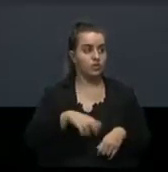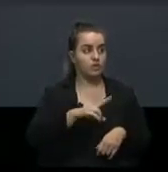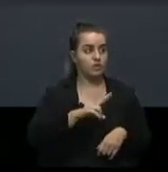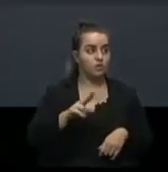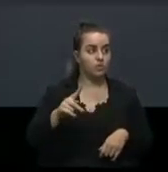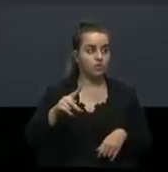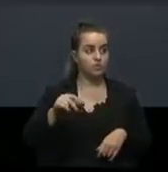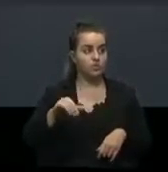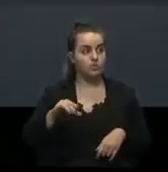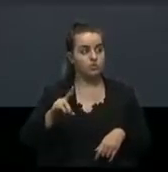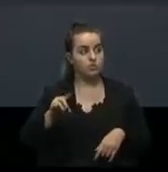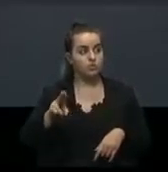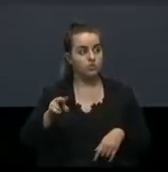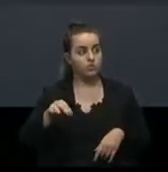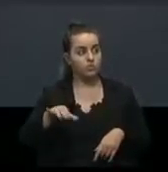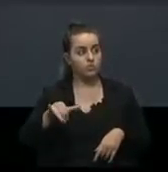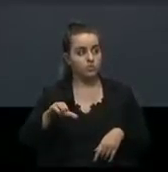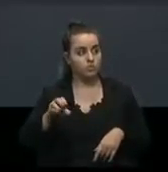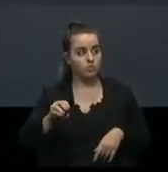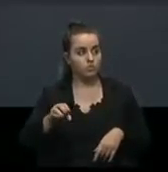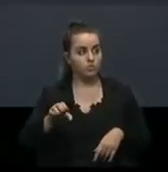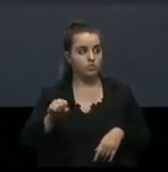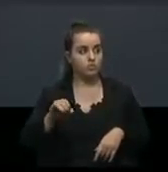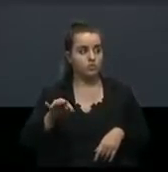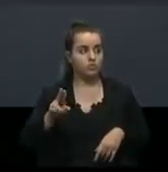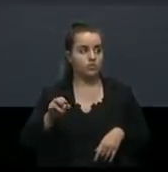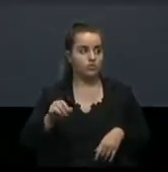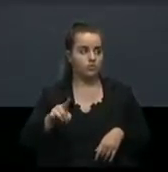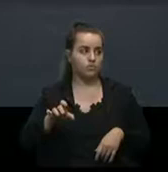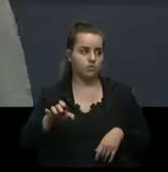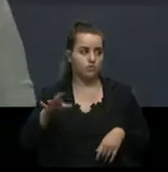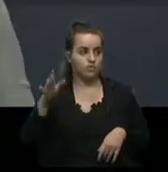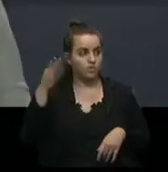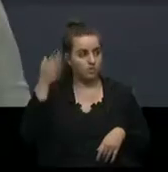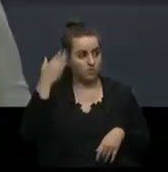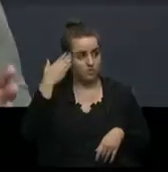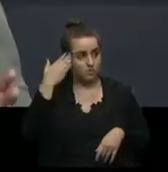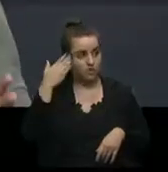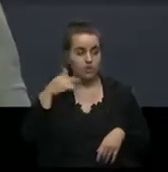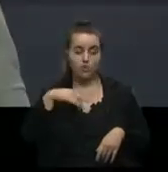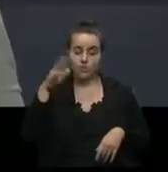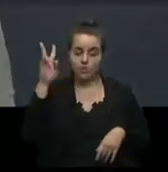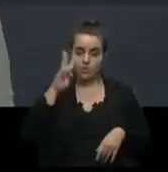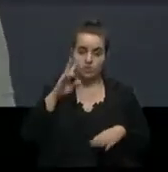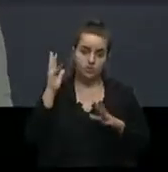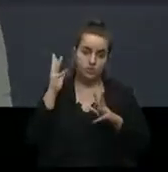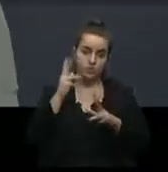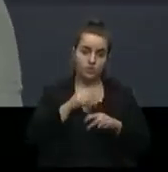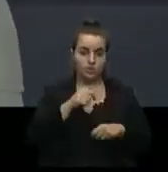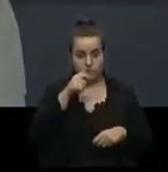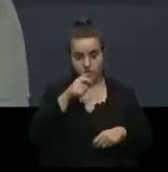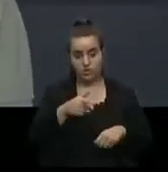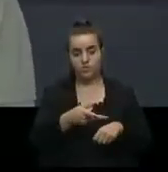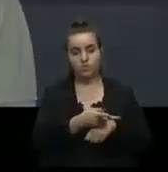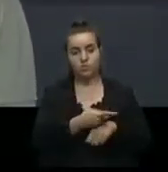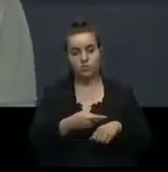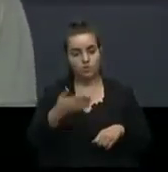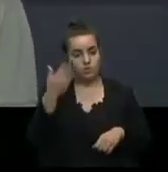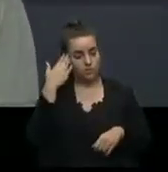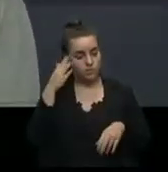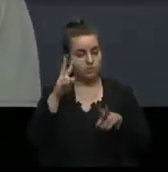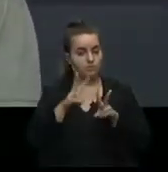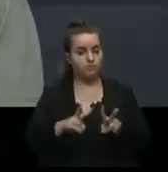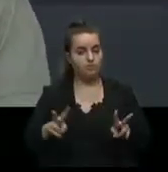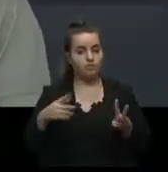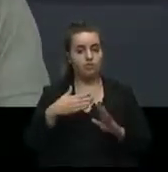Student para trabalhar com pequenas amostras em uma cervejaria. Uma história interessante, procure saber. Veja que tudo o que